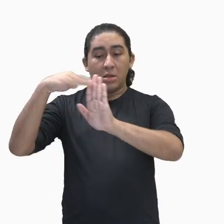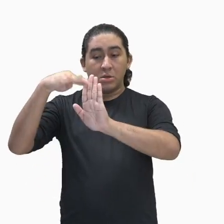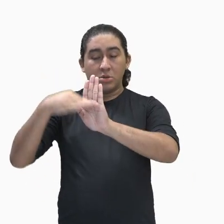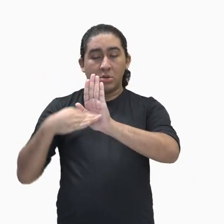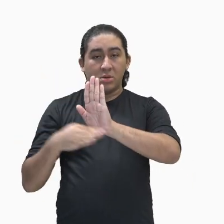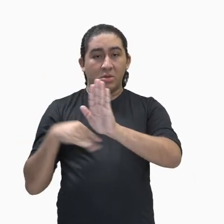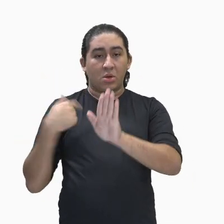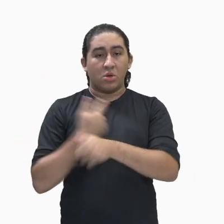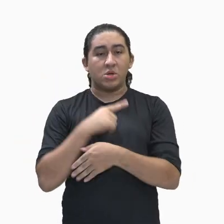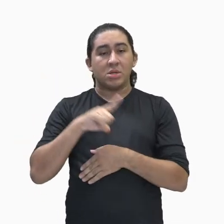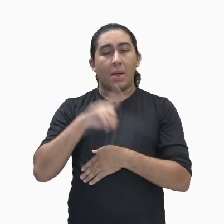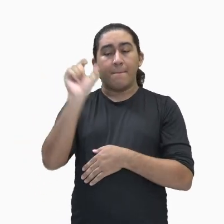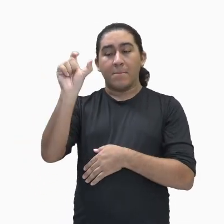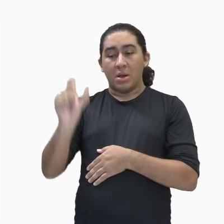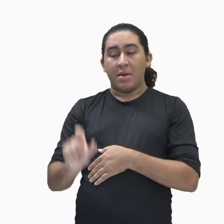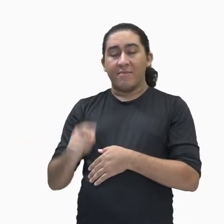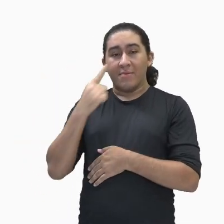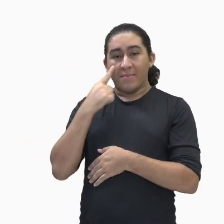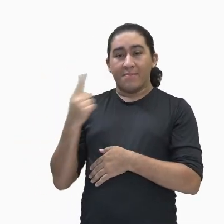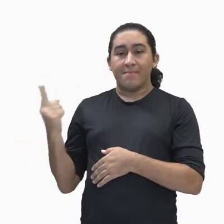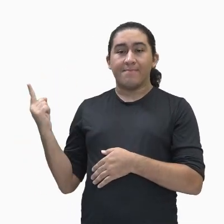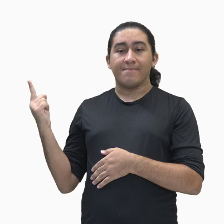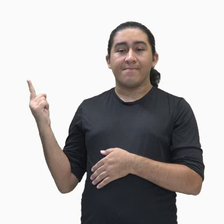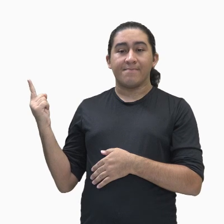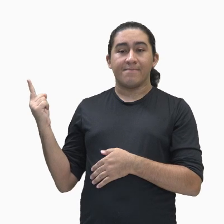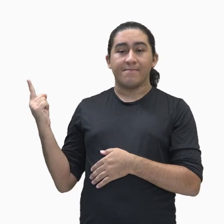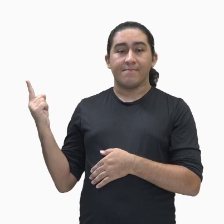afilhada. Então, goddaughter,